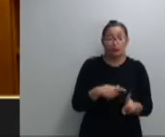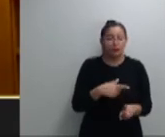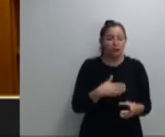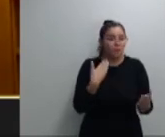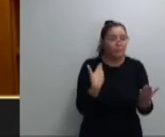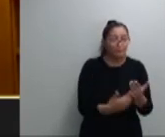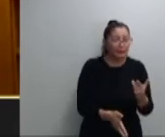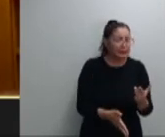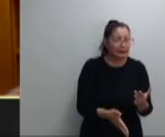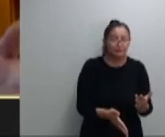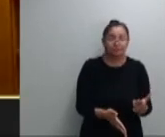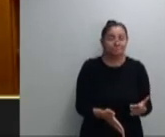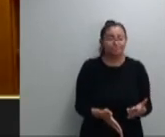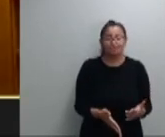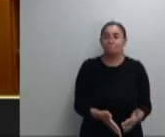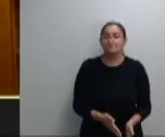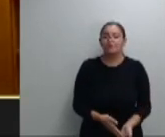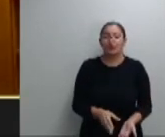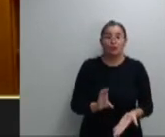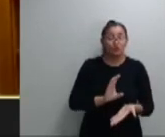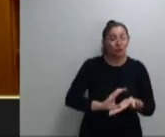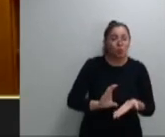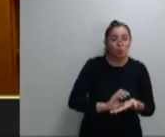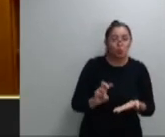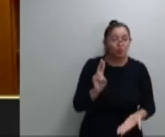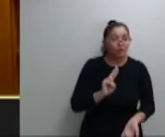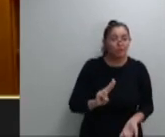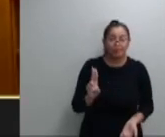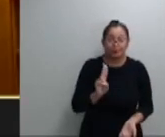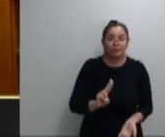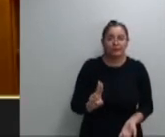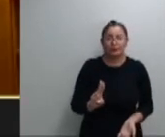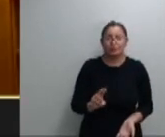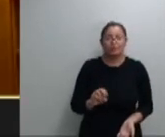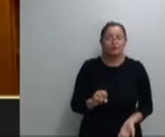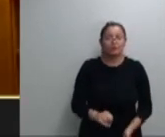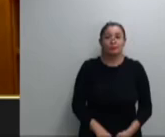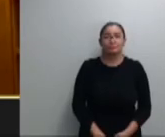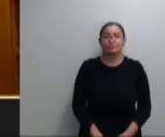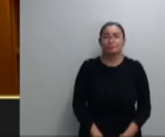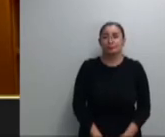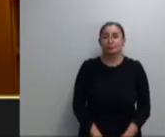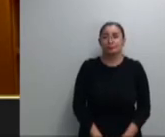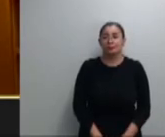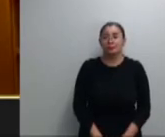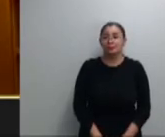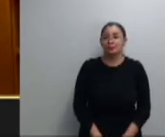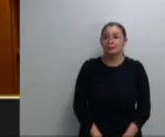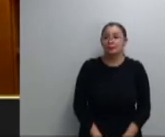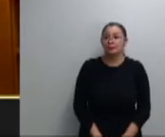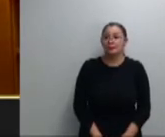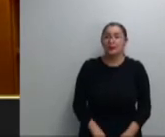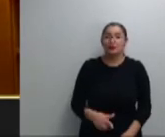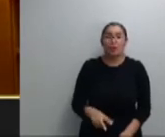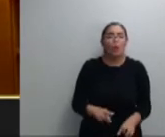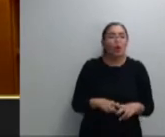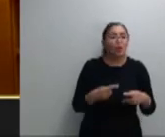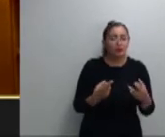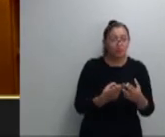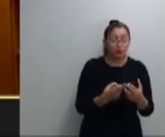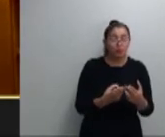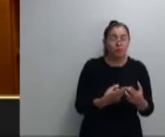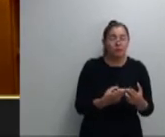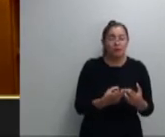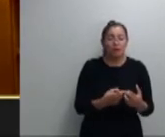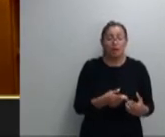faz jus ao crédito, há essa razão, pouco importando a sua alienação. Então, relação, efetivamente, a essa segunda causa